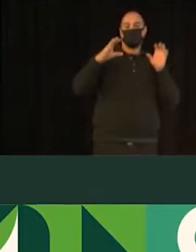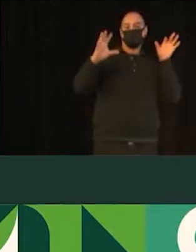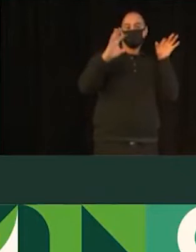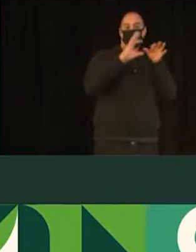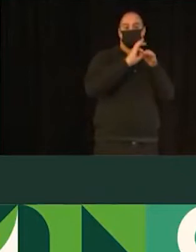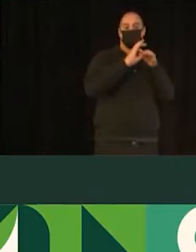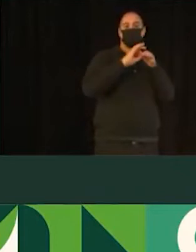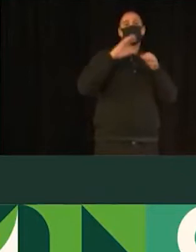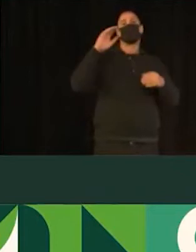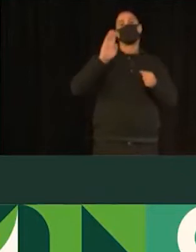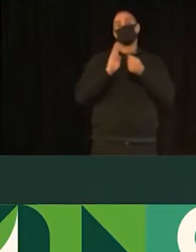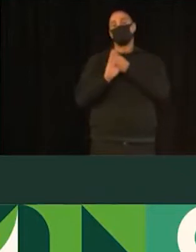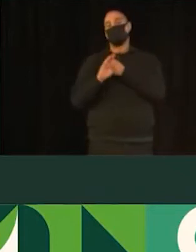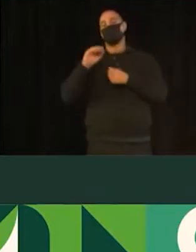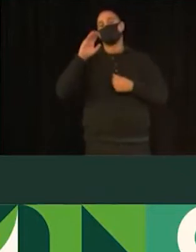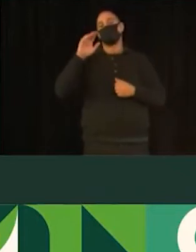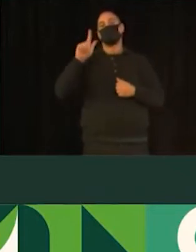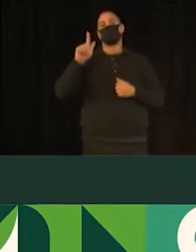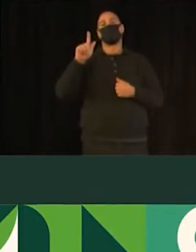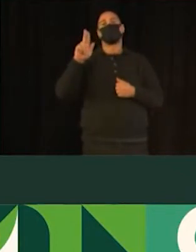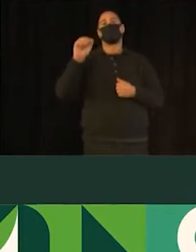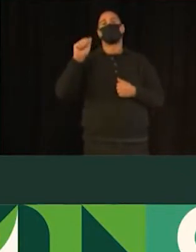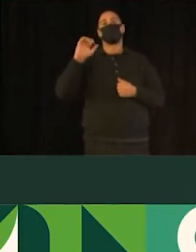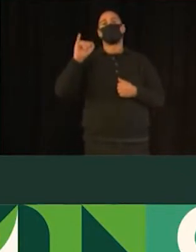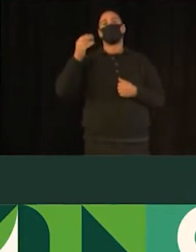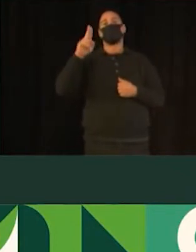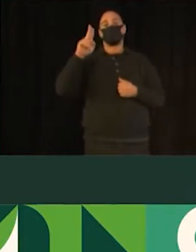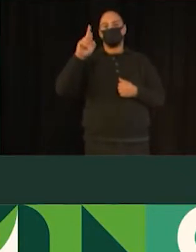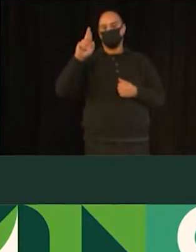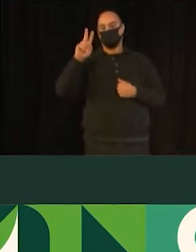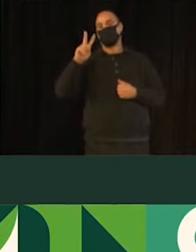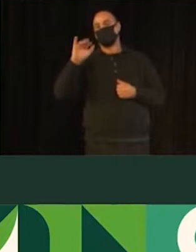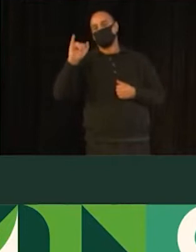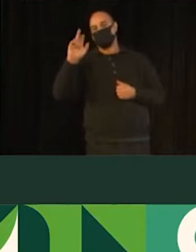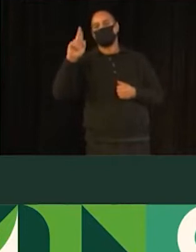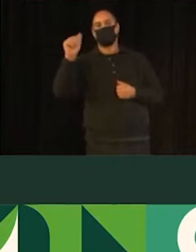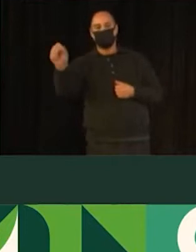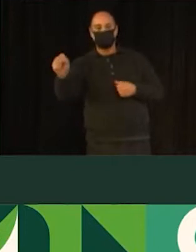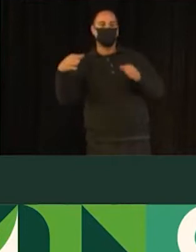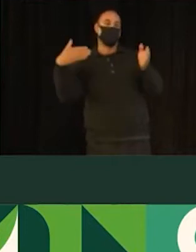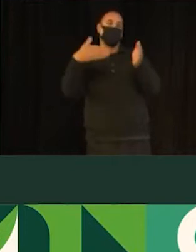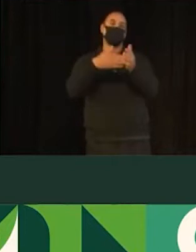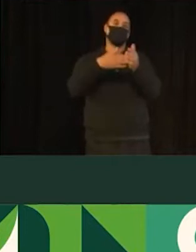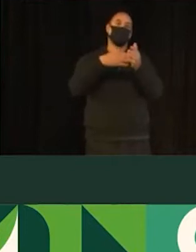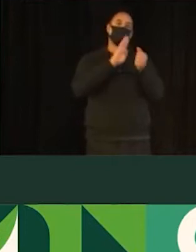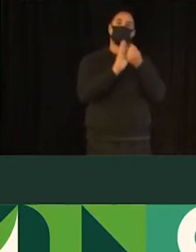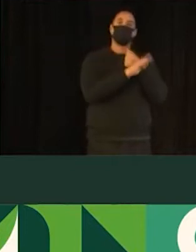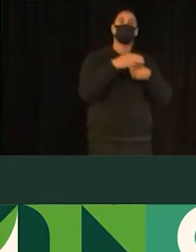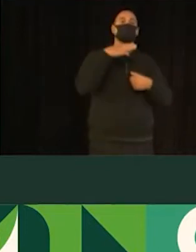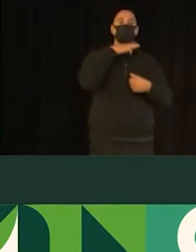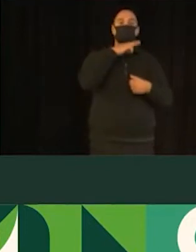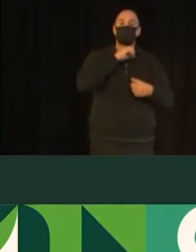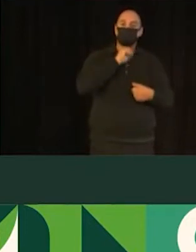Esse contrato ele foi custeado com recurso próprio, e com as justificativas que eu apresentei aqui, e mais este